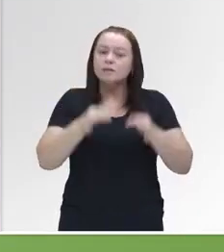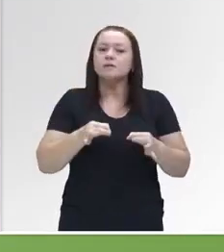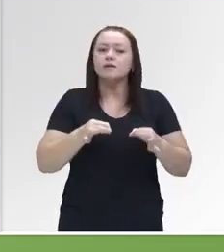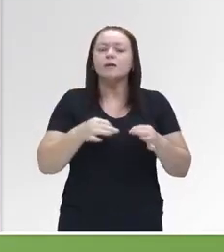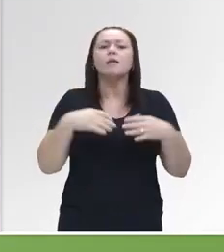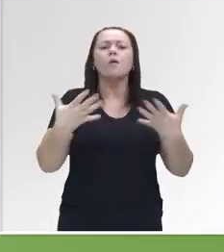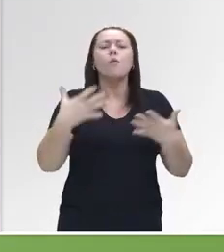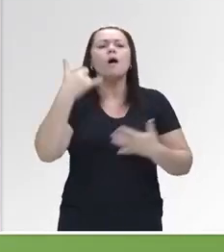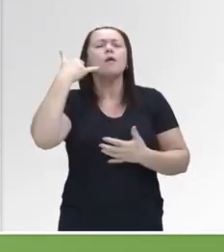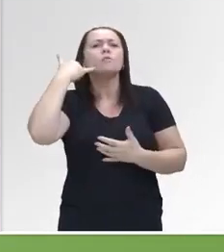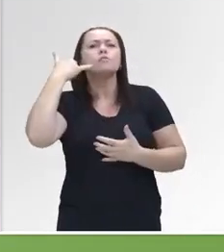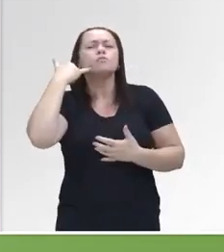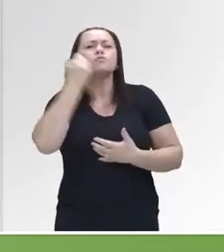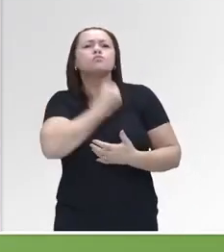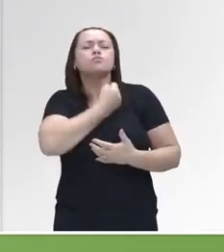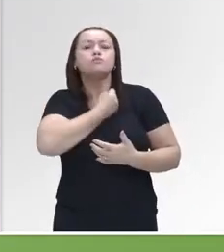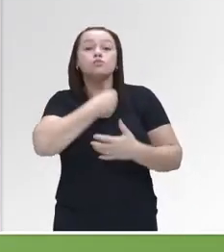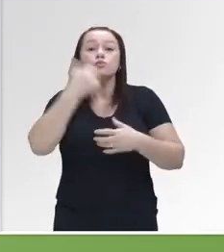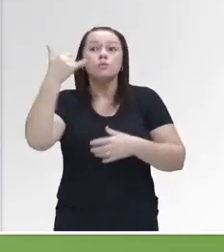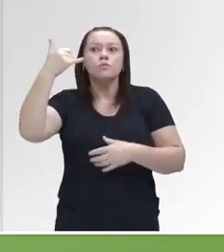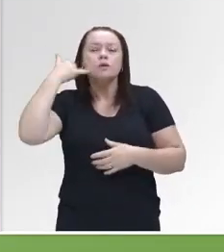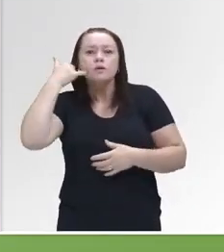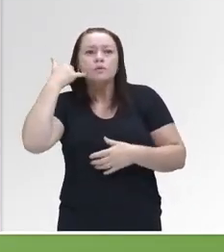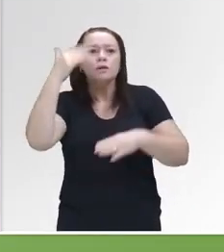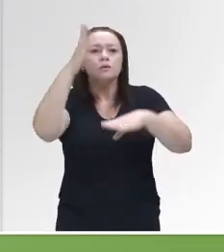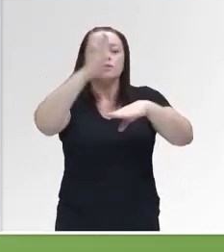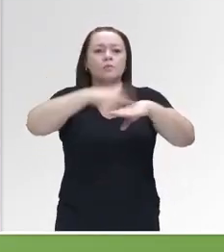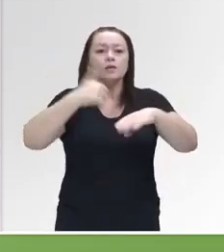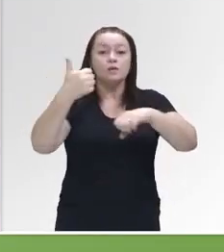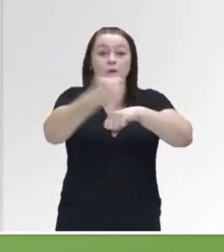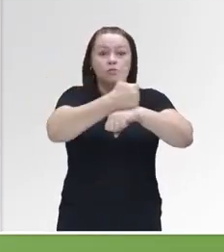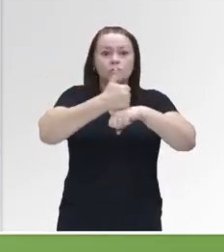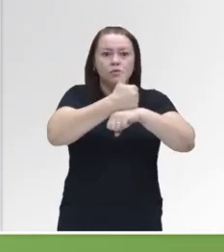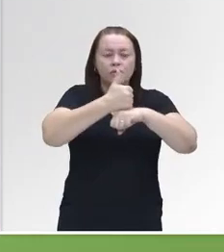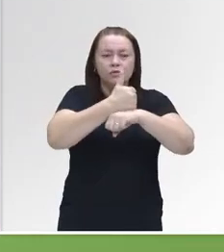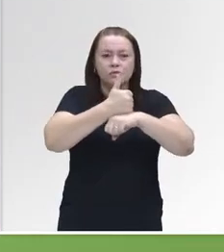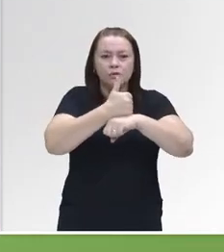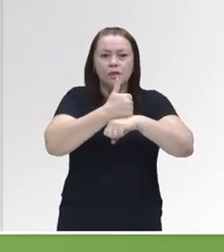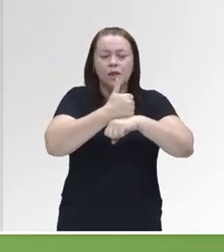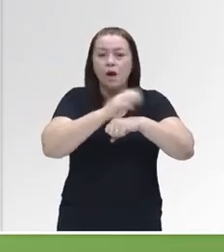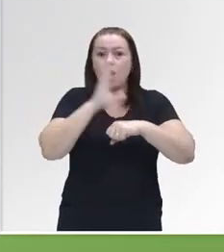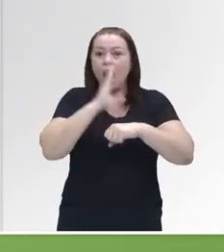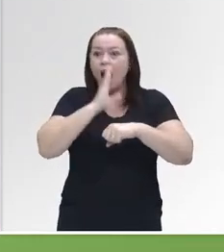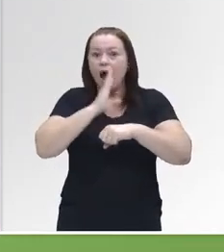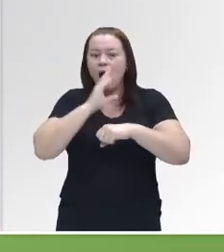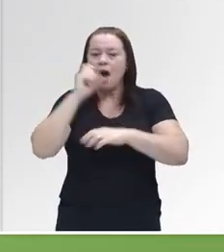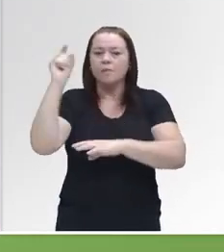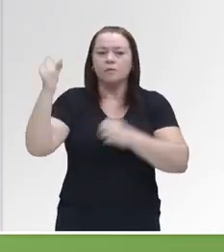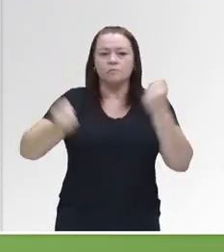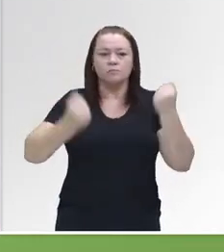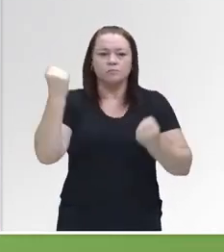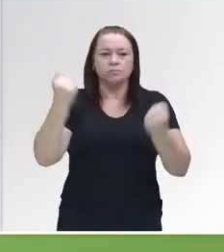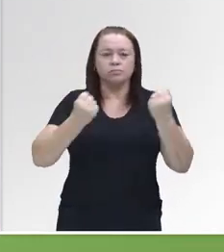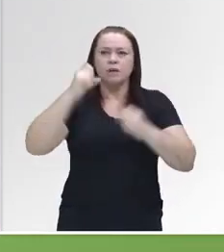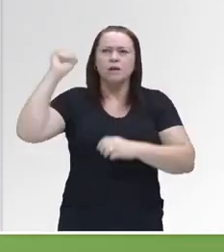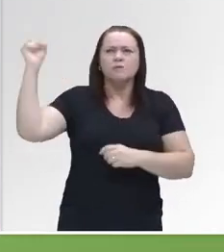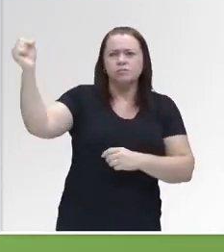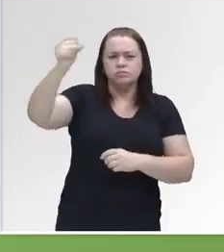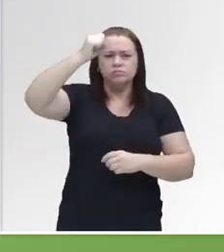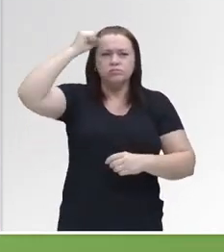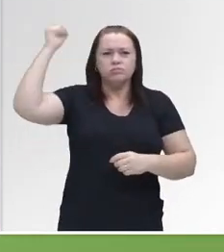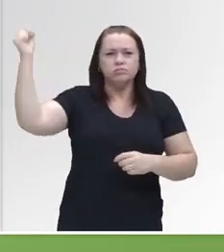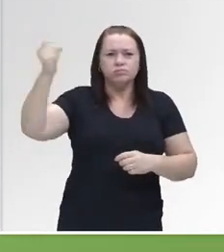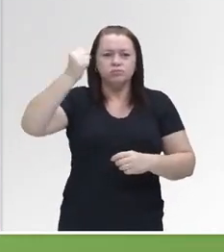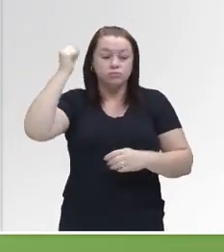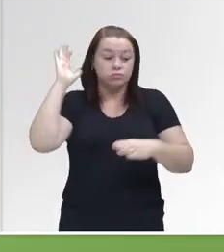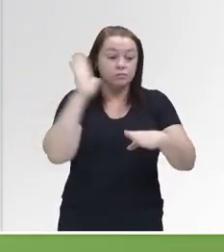para chamar aquele serviço de atendimento que se desloca na ambulância, que a gente tem como SAMU,